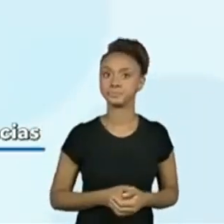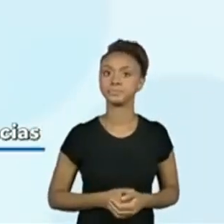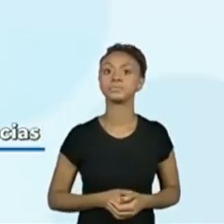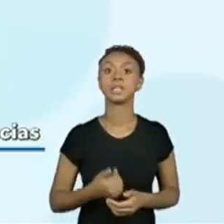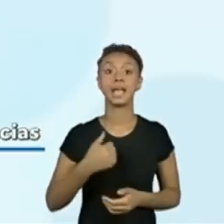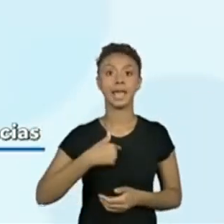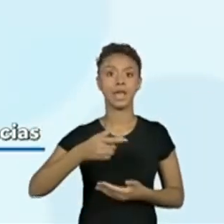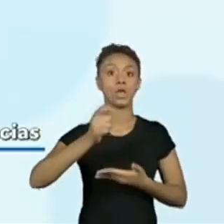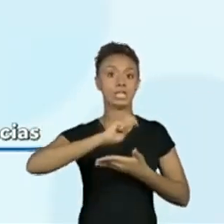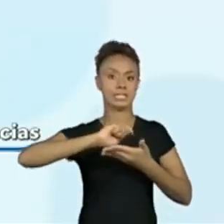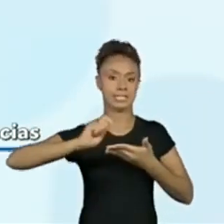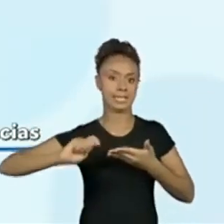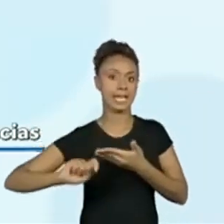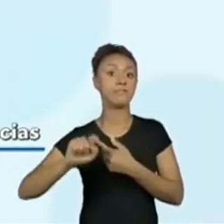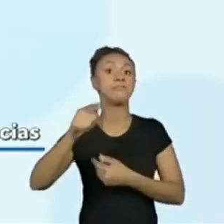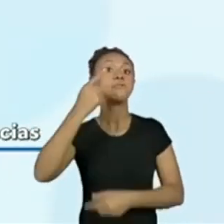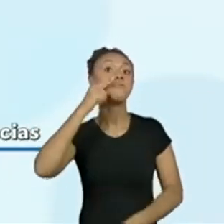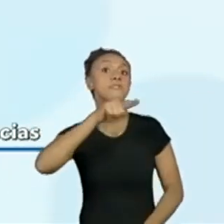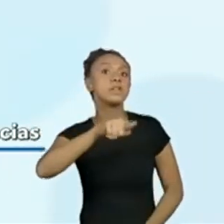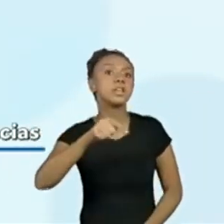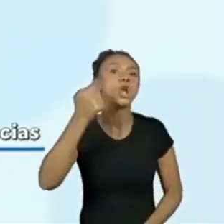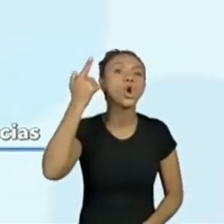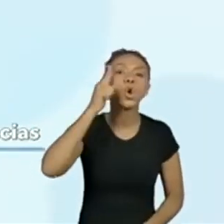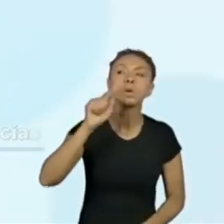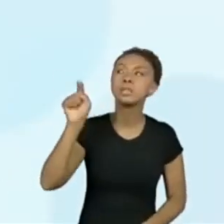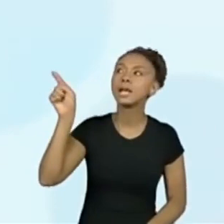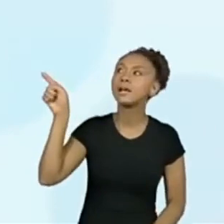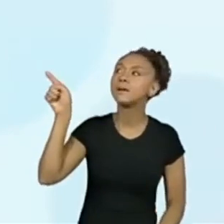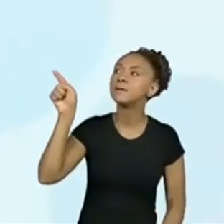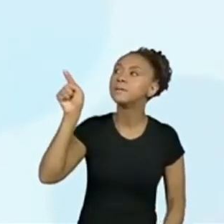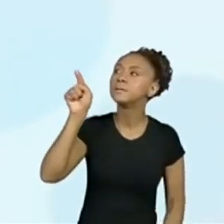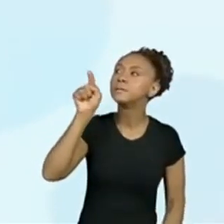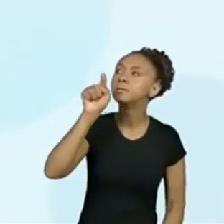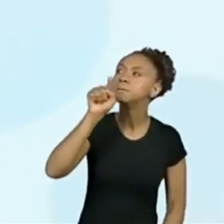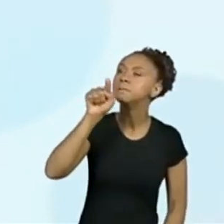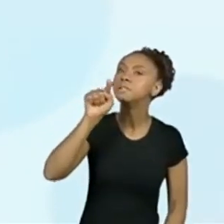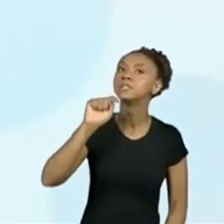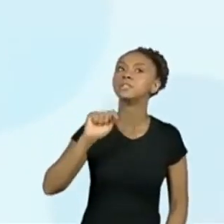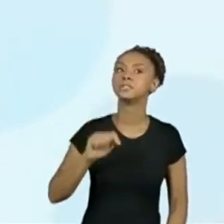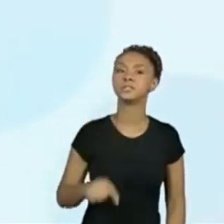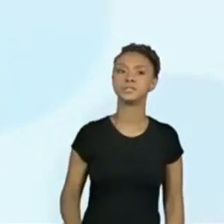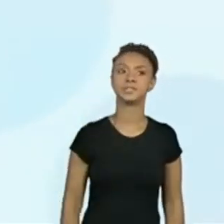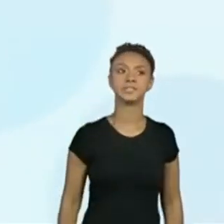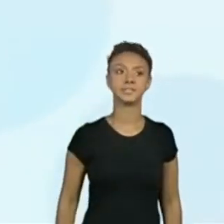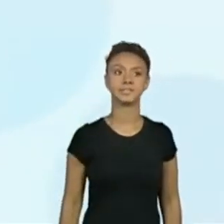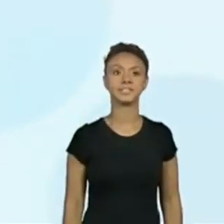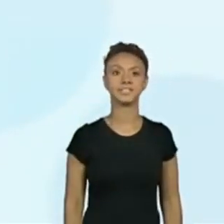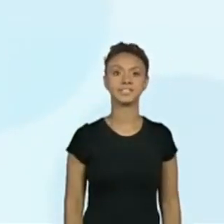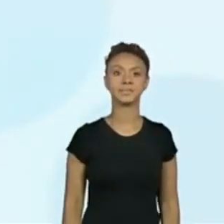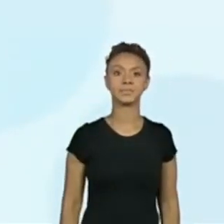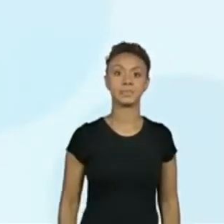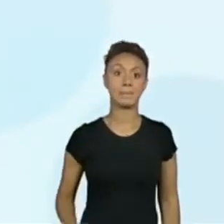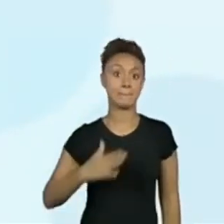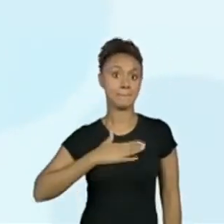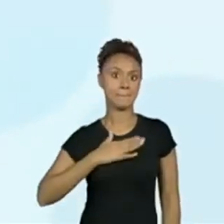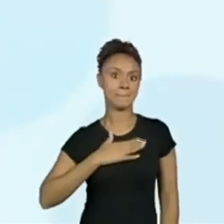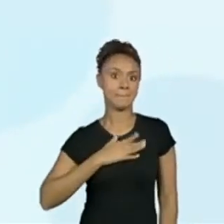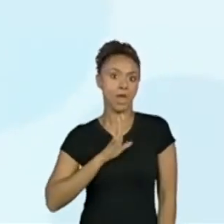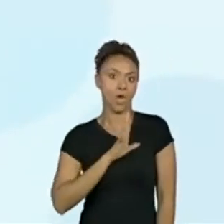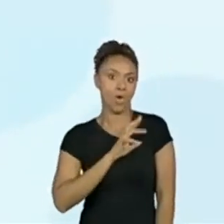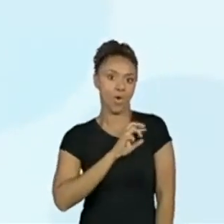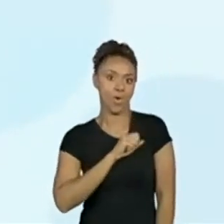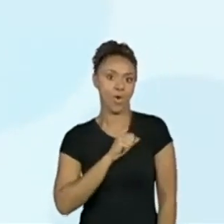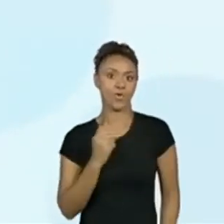ver se eles conseguem ler? Vamos. Vou escrever aqui, ó, a minha. Não vou ler, vou esperar eles lerem. É.